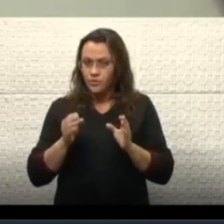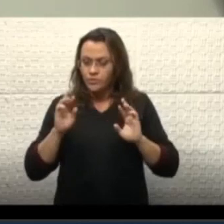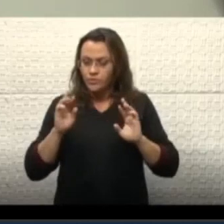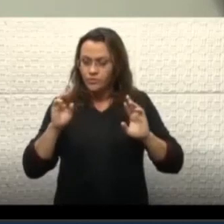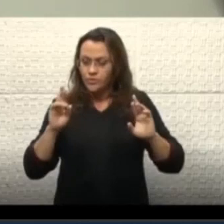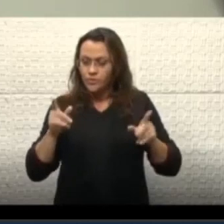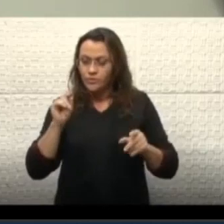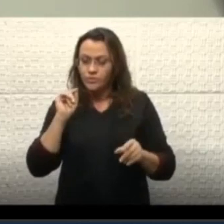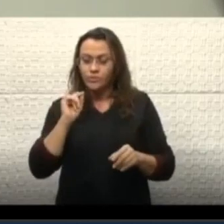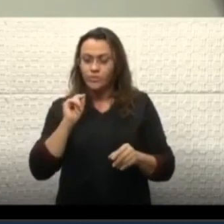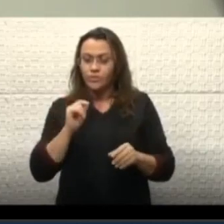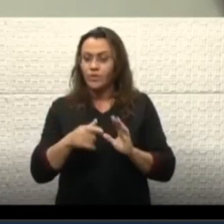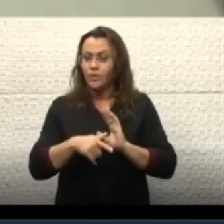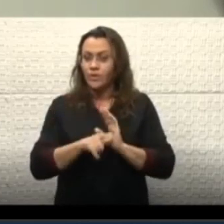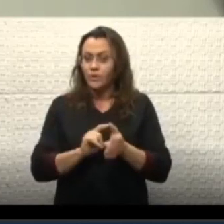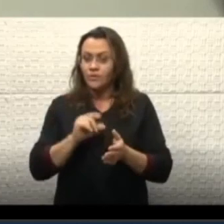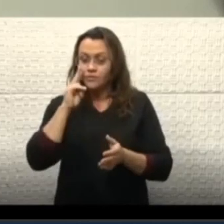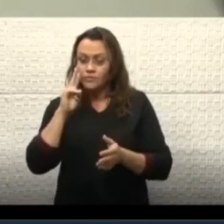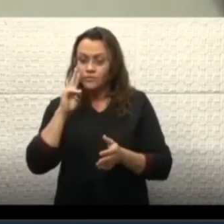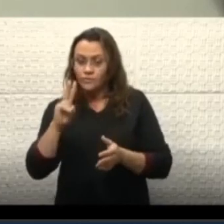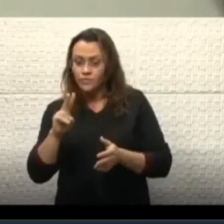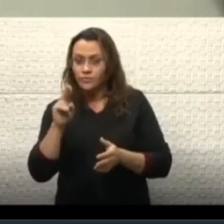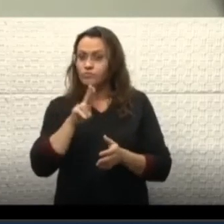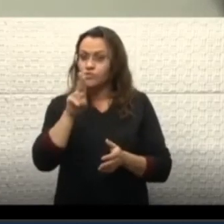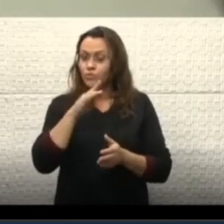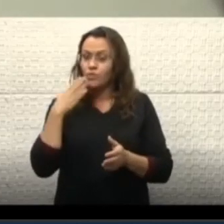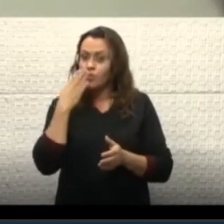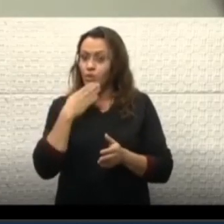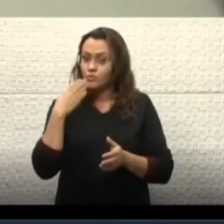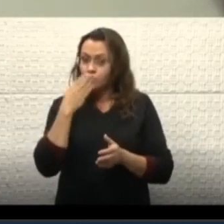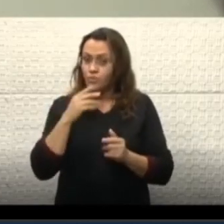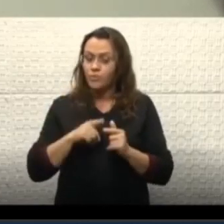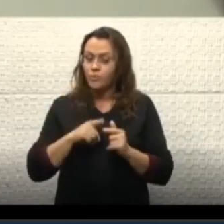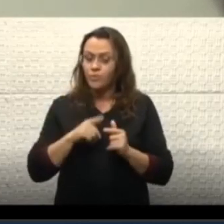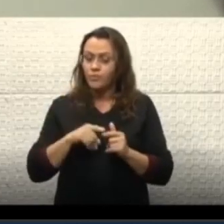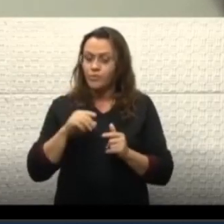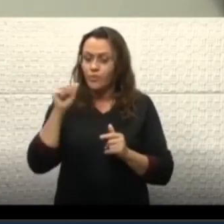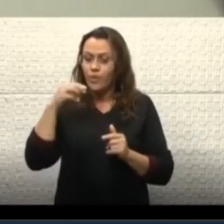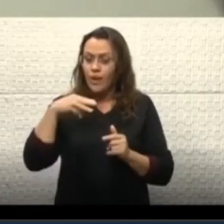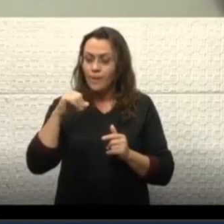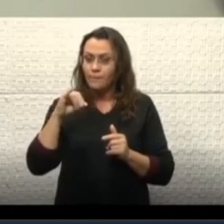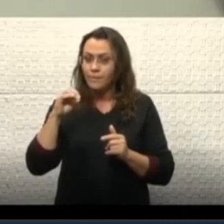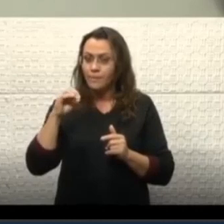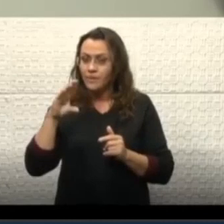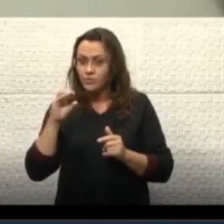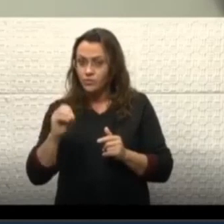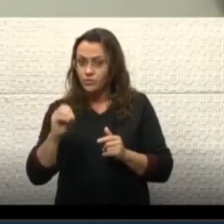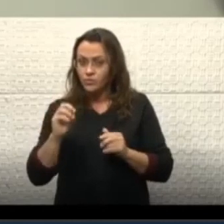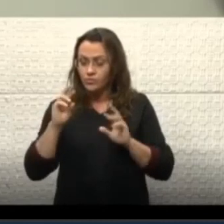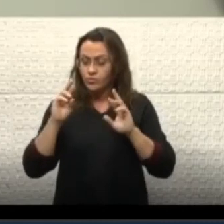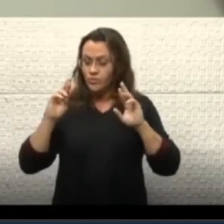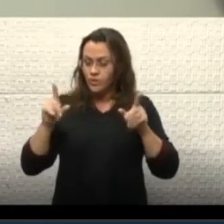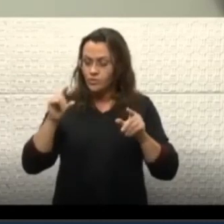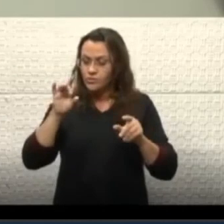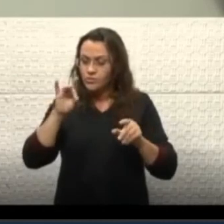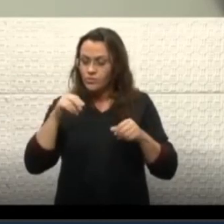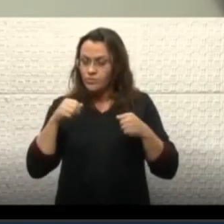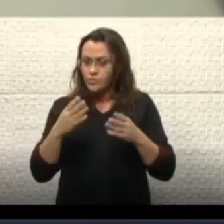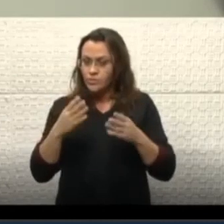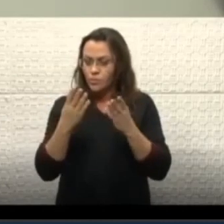do que a gente viu para a filtração com o açúcar. O amido ele demora um pouco mais para filtrar, mas tem que filtrar todo